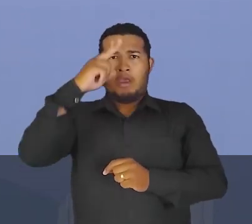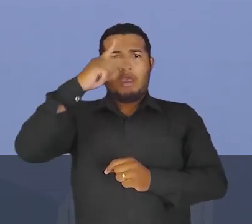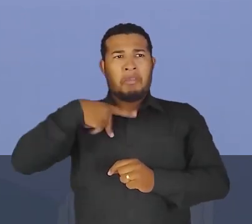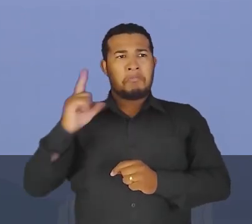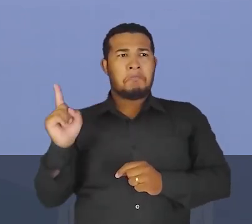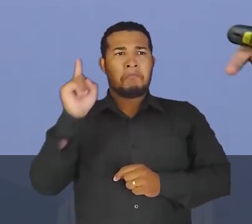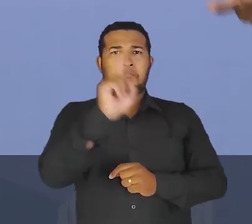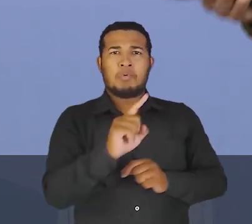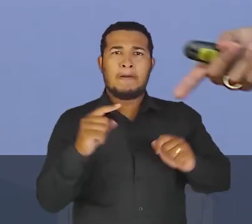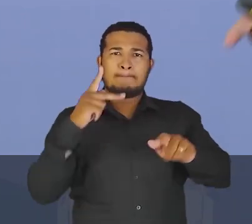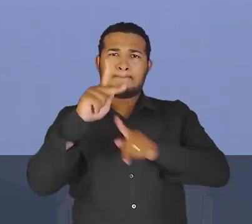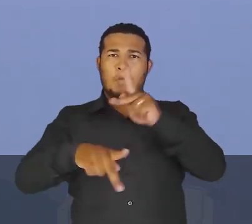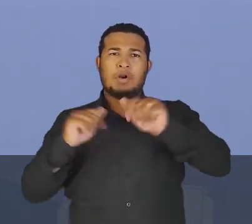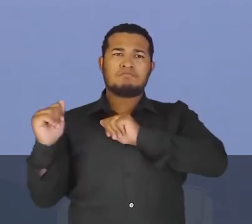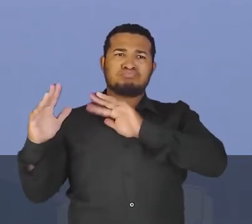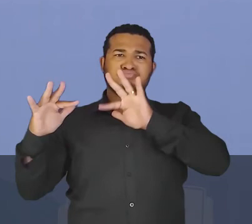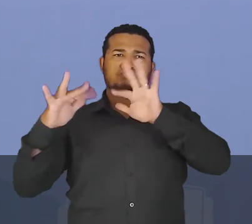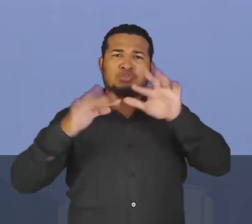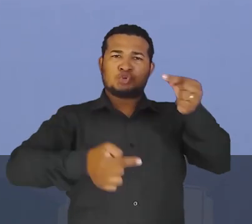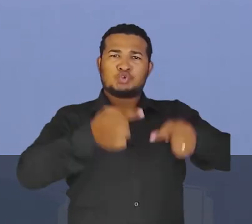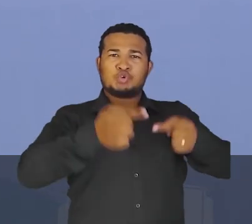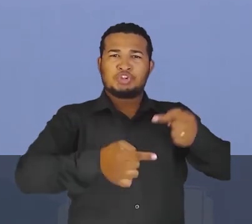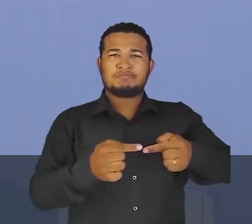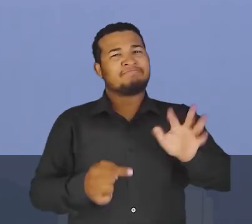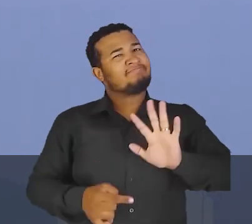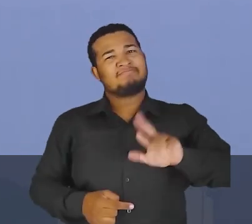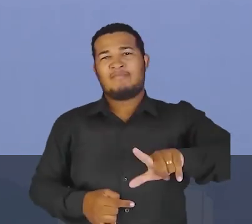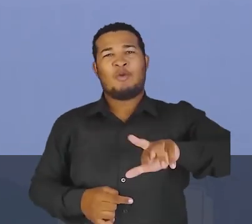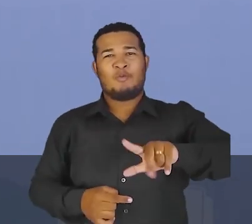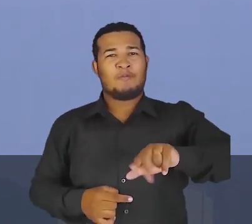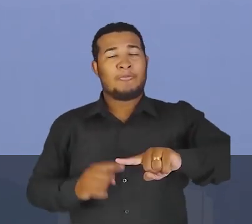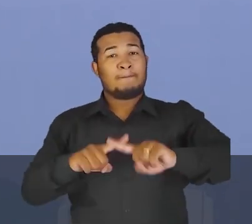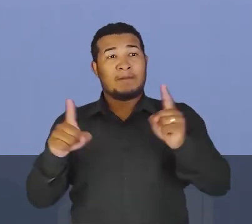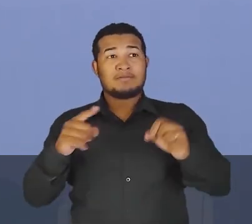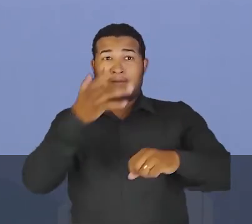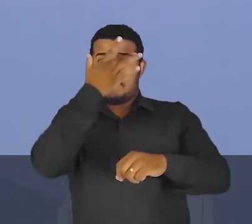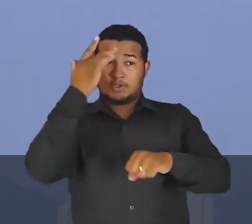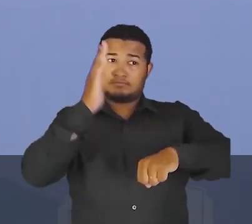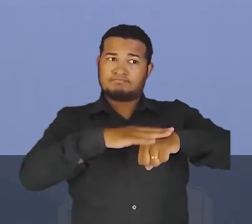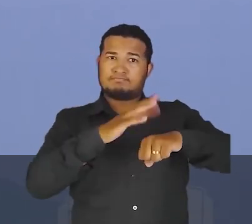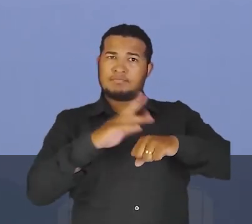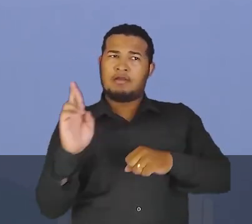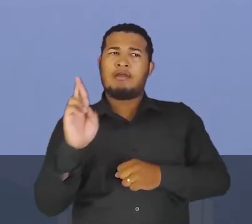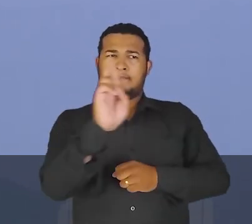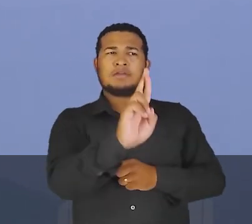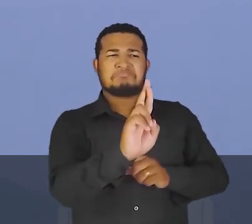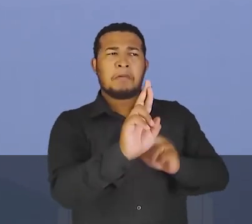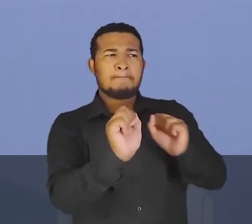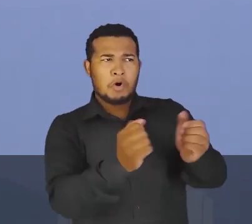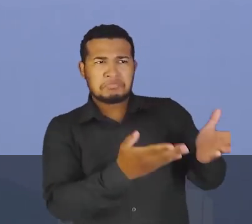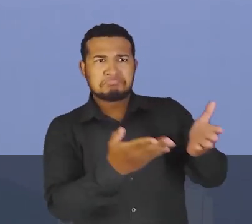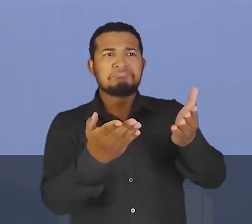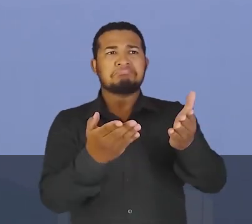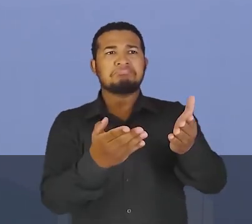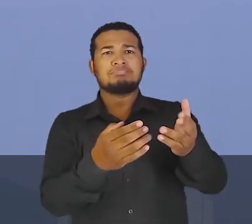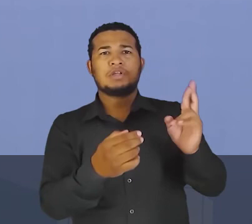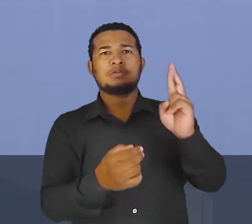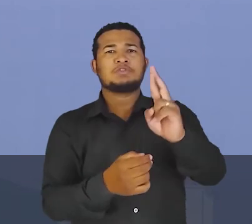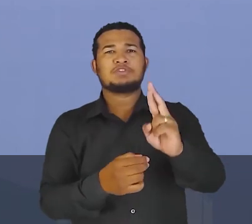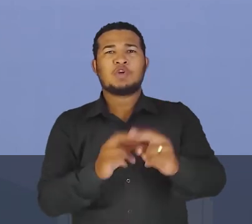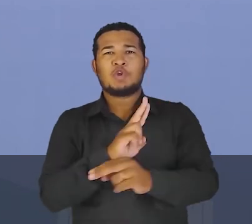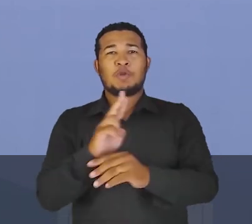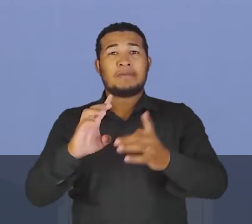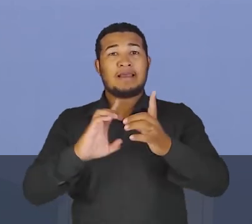lá, toda a população que vai lá discutir as questões, mas nós elegemos pessoas para nos representar. Nós temos uma democracia chamada